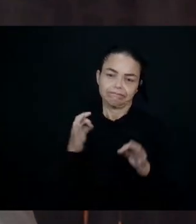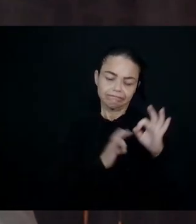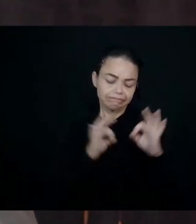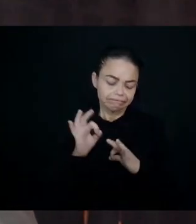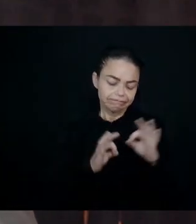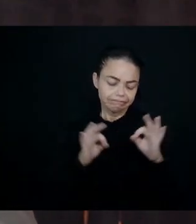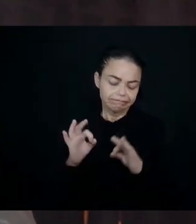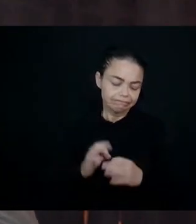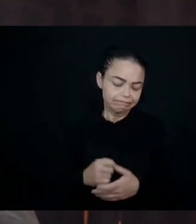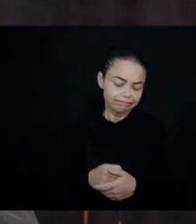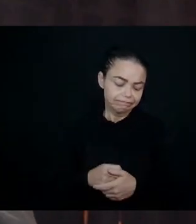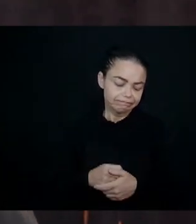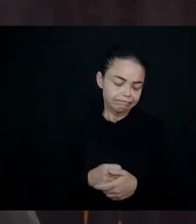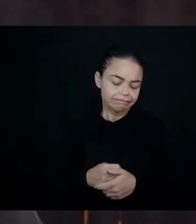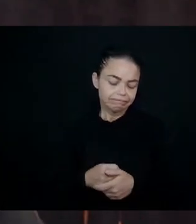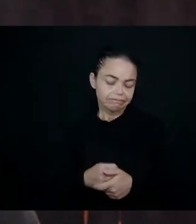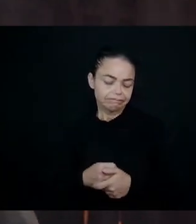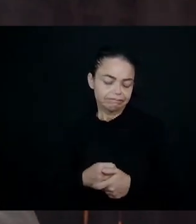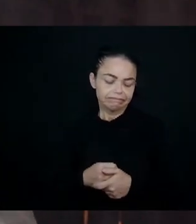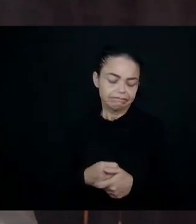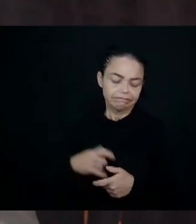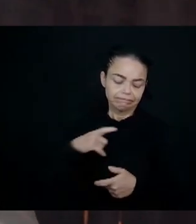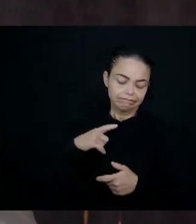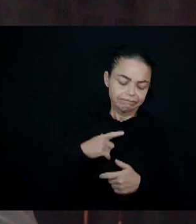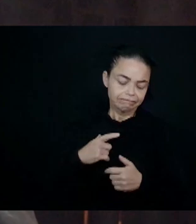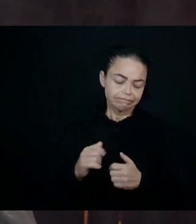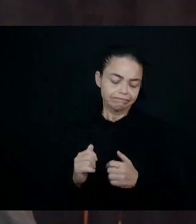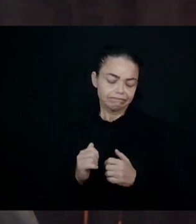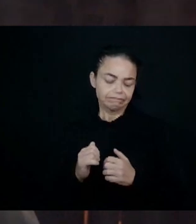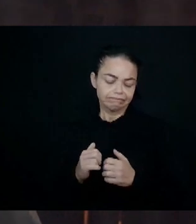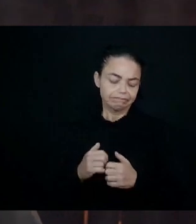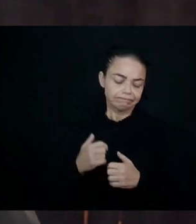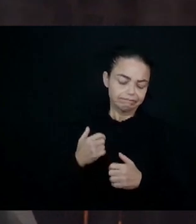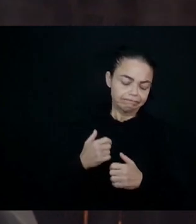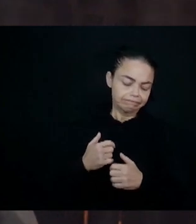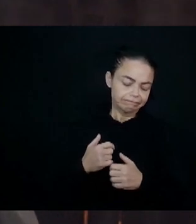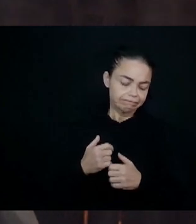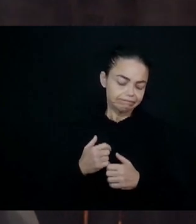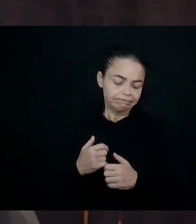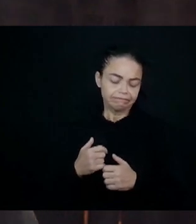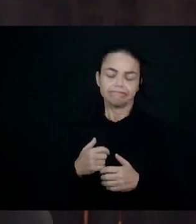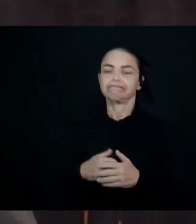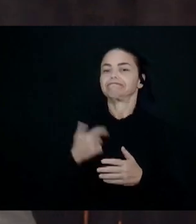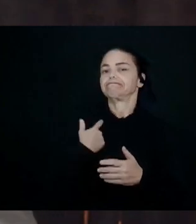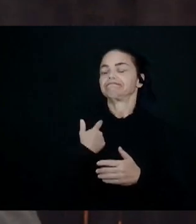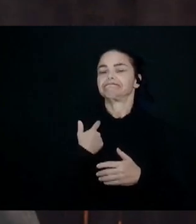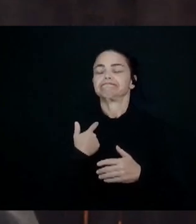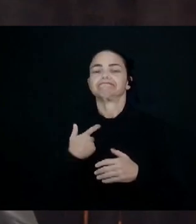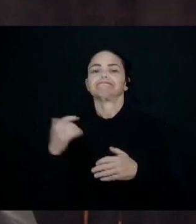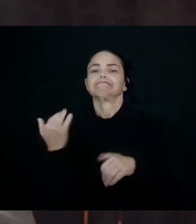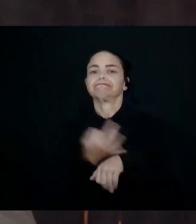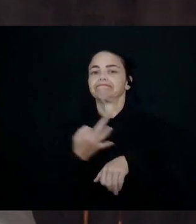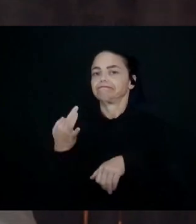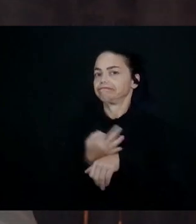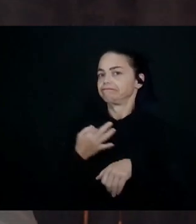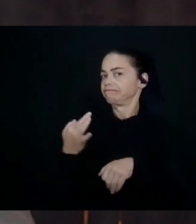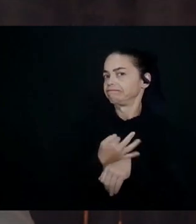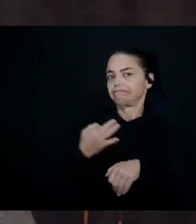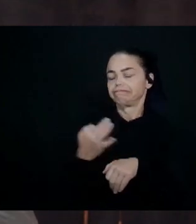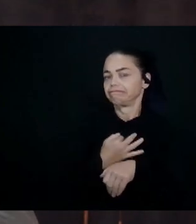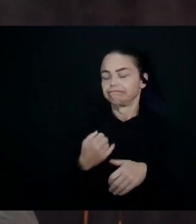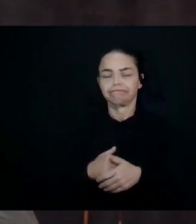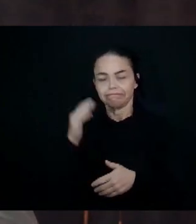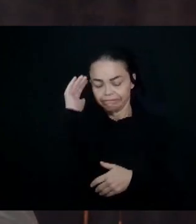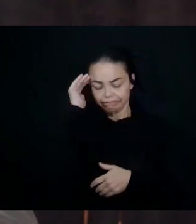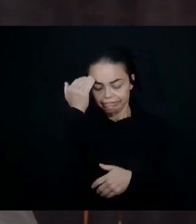os jovens adolescentes, a ter essa paciência, a saber suportar essa frustração. Né? Talvez no momento ali ele não vai entender, claro, isso, mas